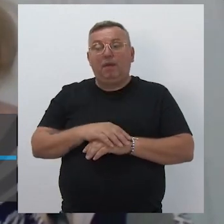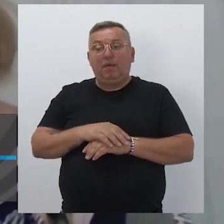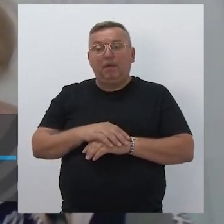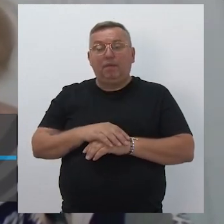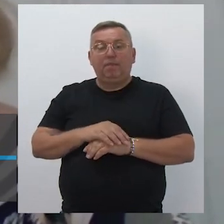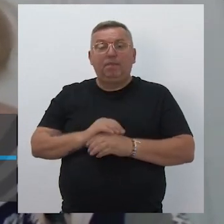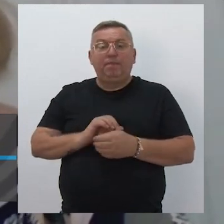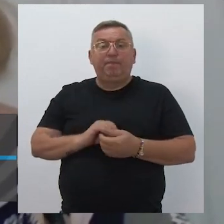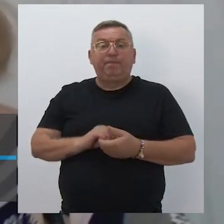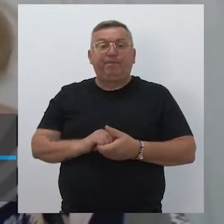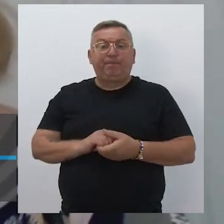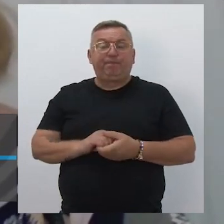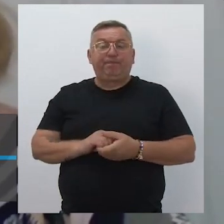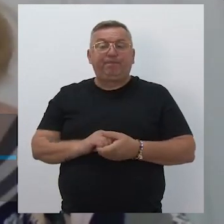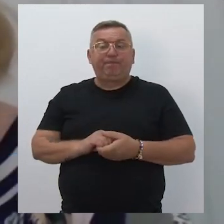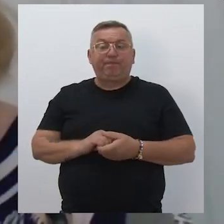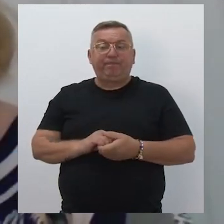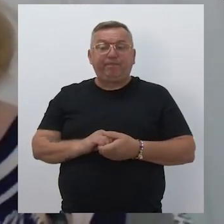slide, por favor?